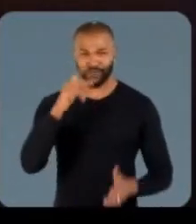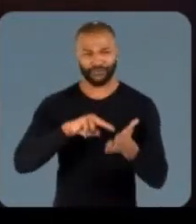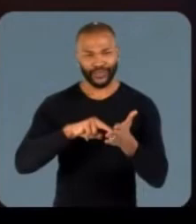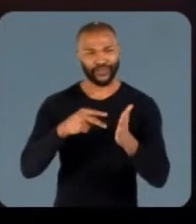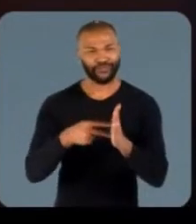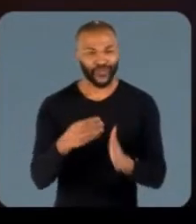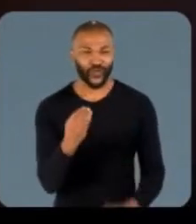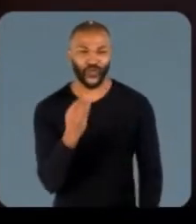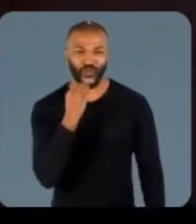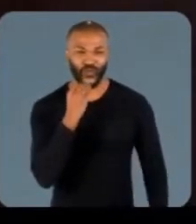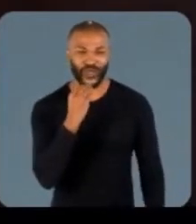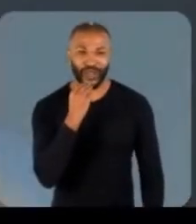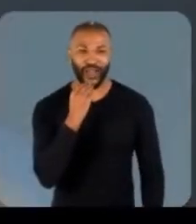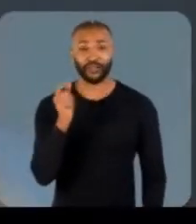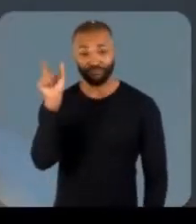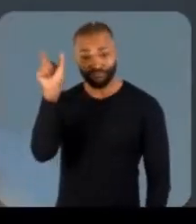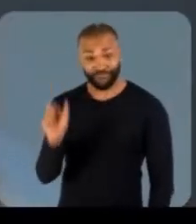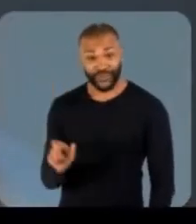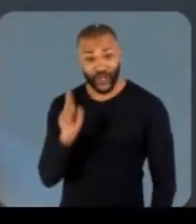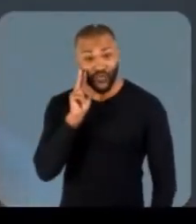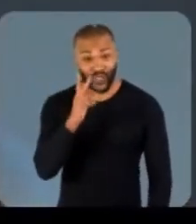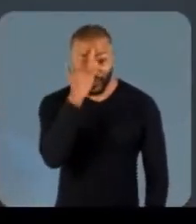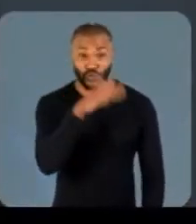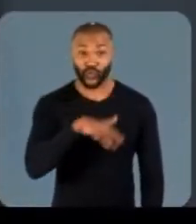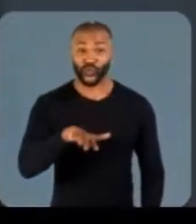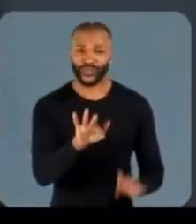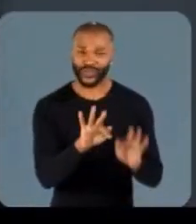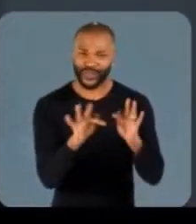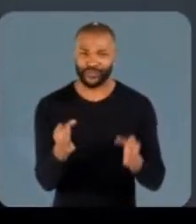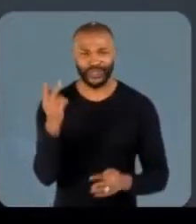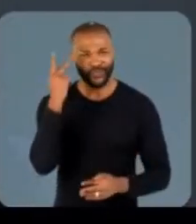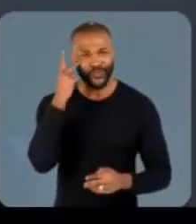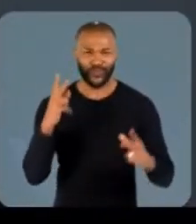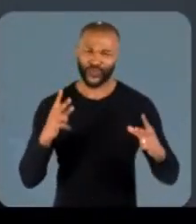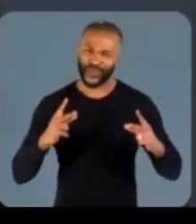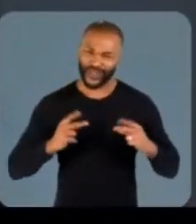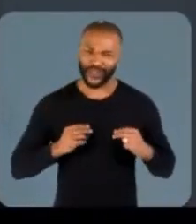DAD, pra mim, é isso, oportunidade. O cara que olha pra quem os outros não olham.